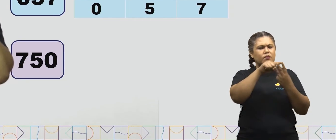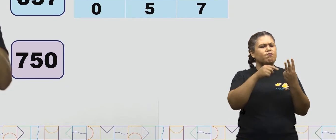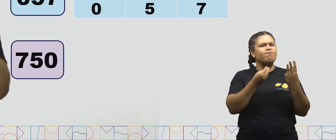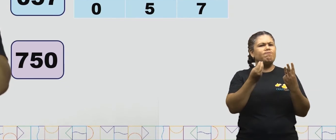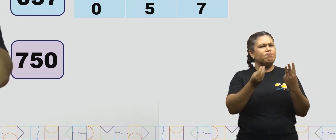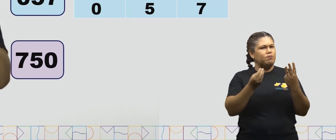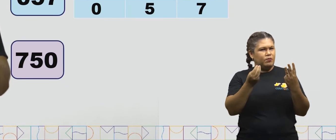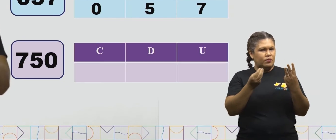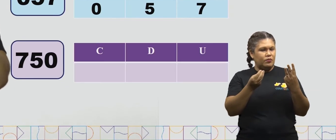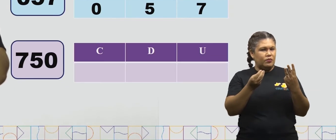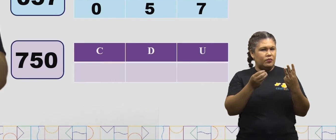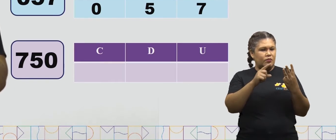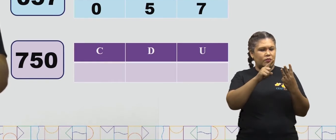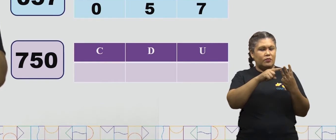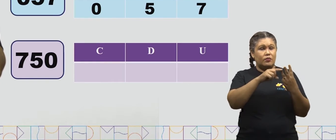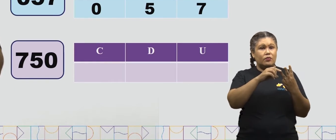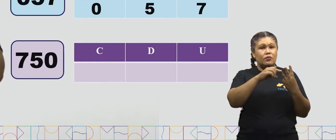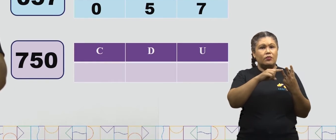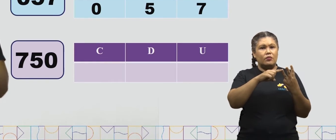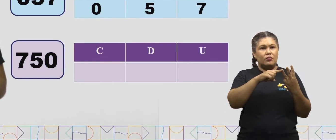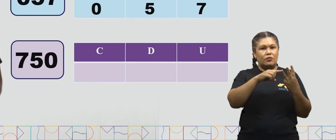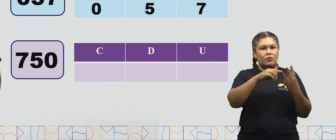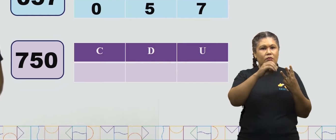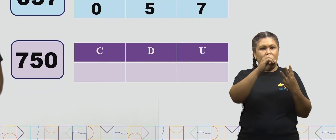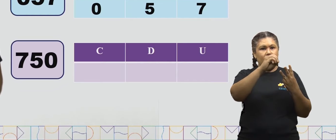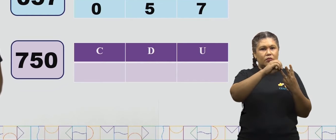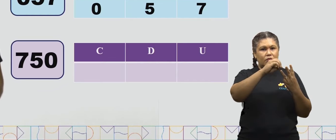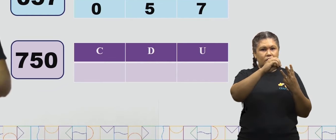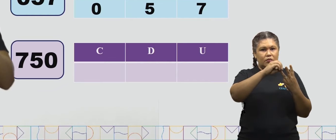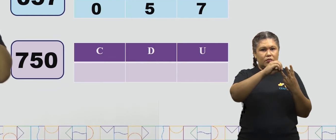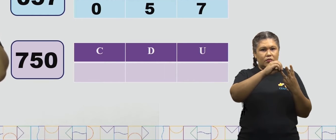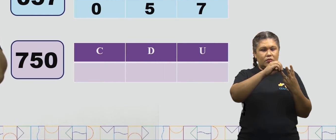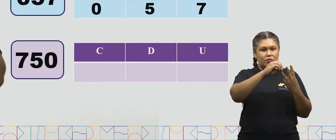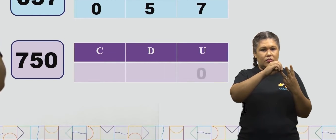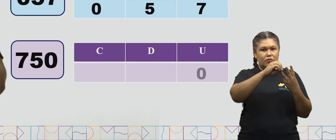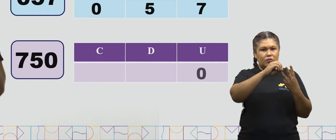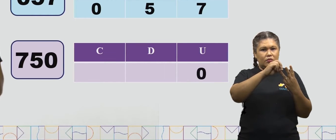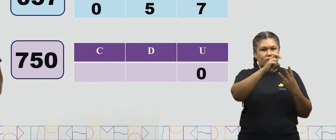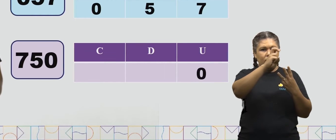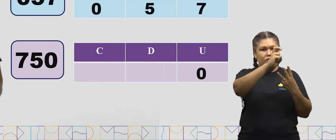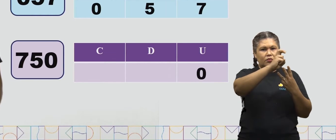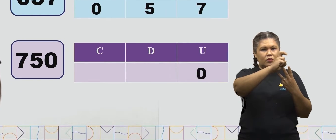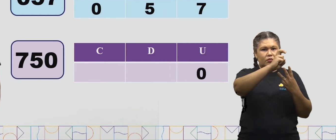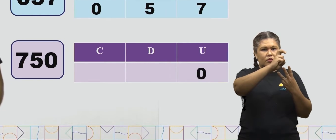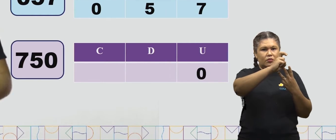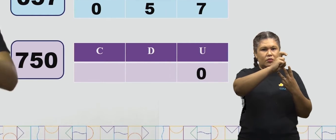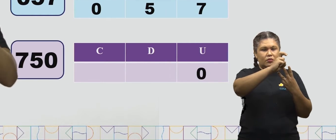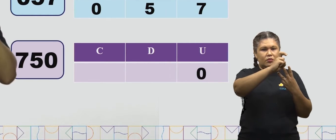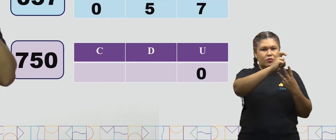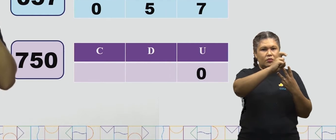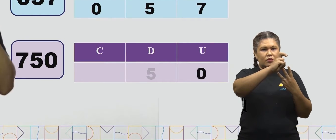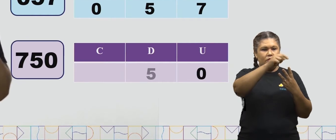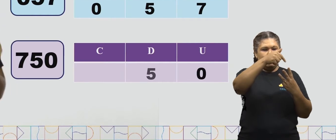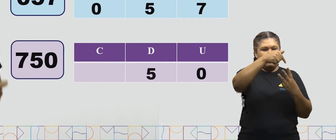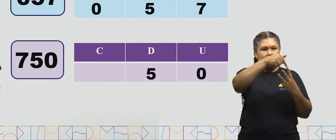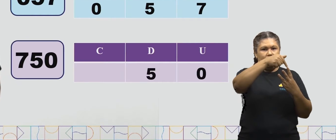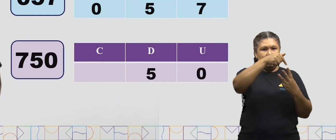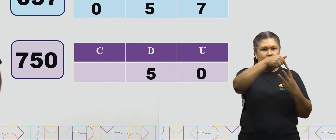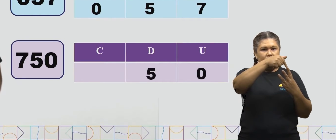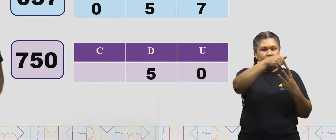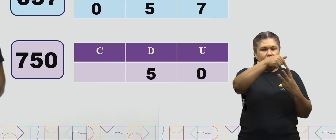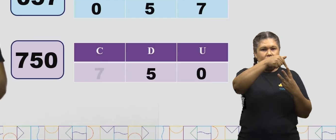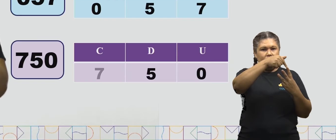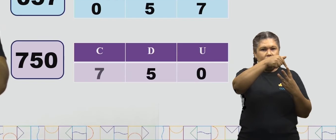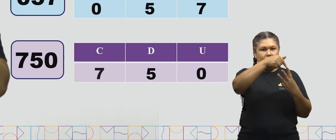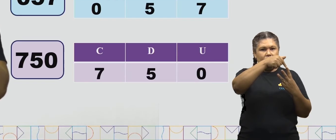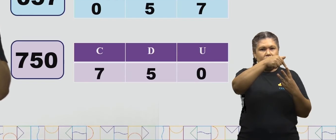750. No quadro valor-lugar, fica da seguinte forma: o 0 fica na unidade, o 5 na